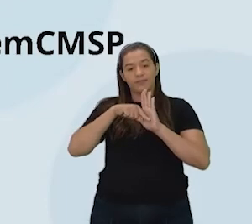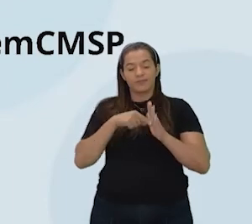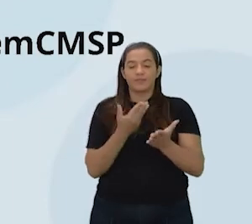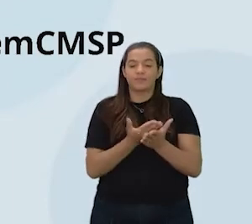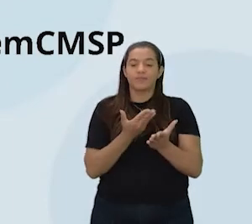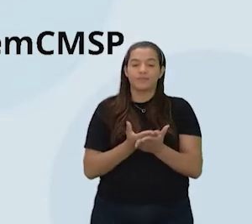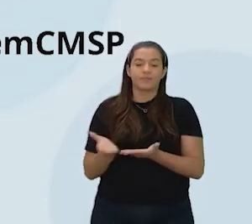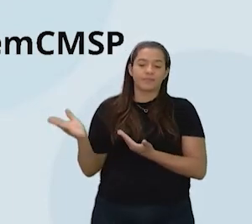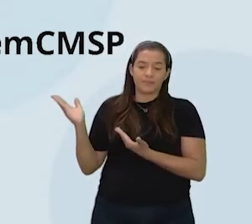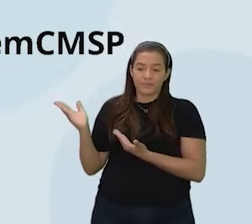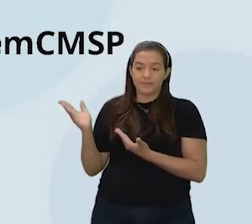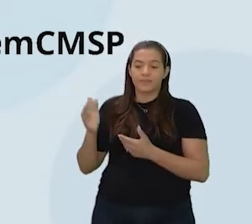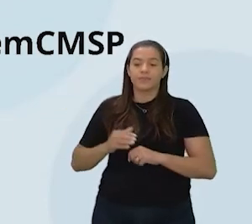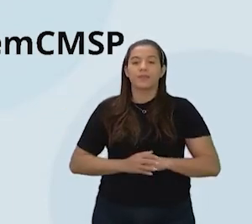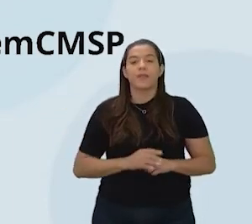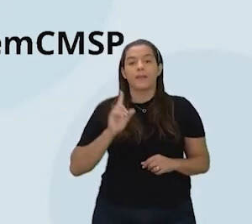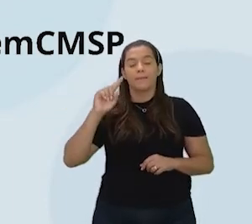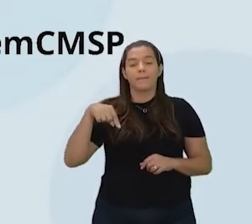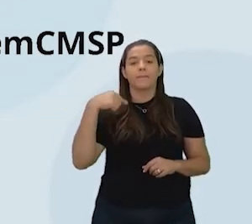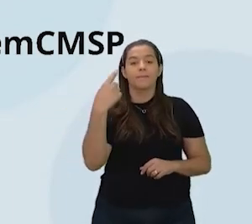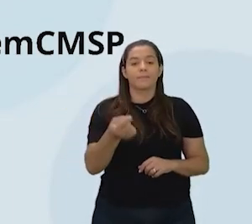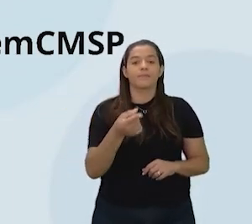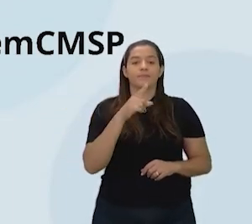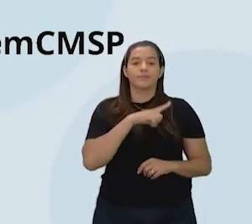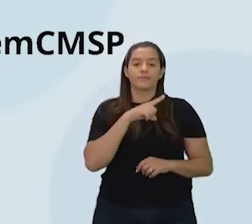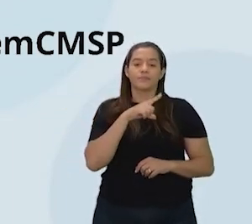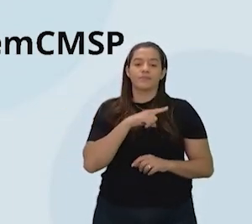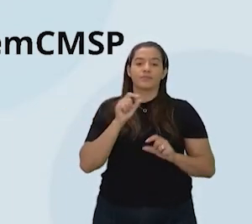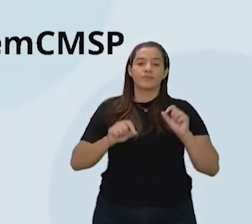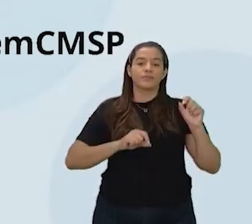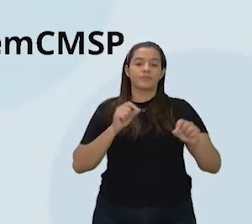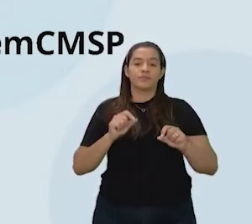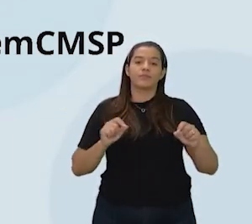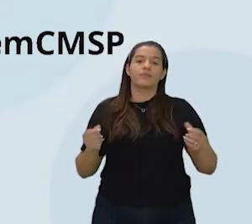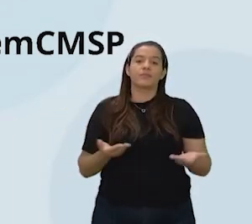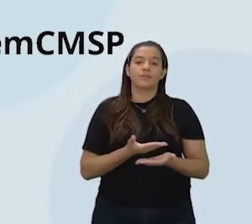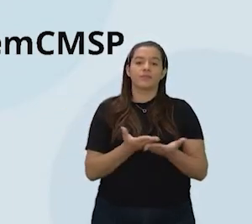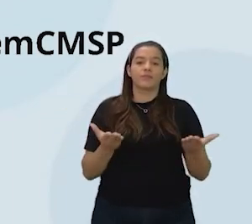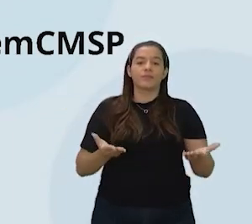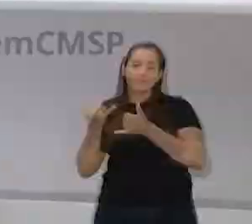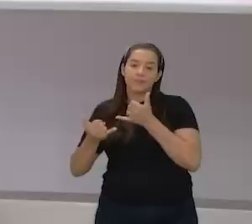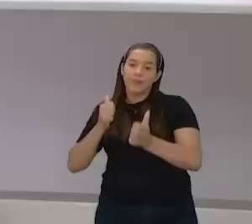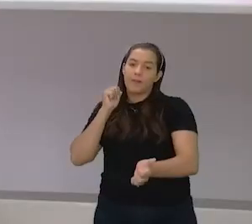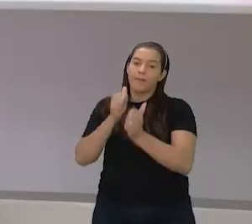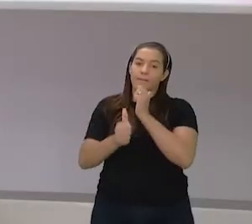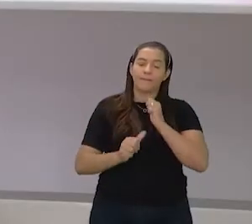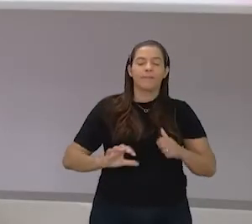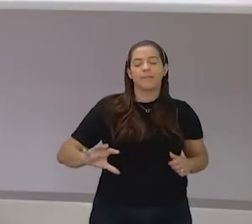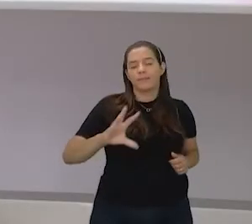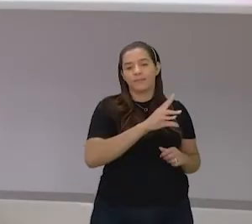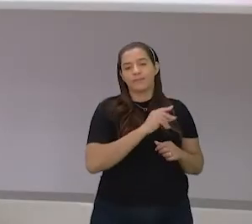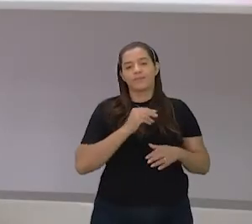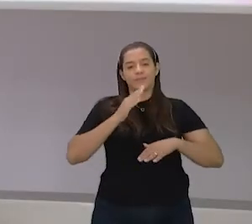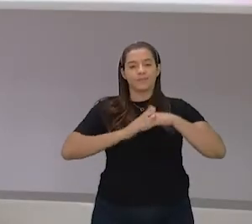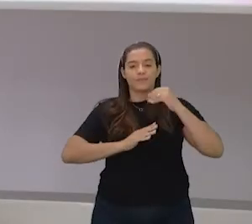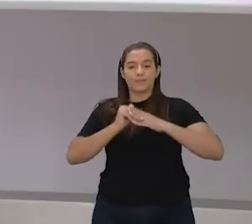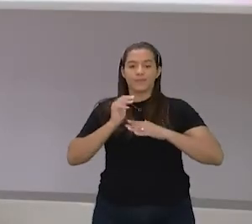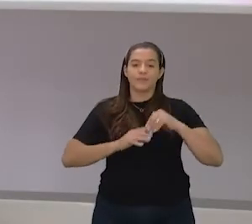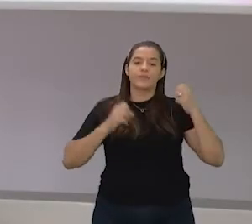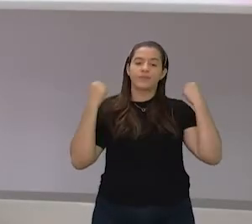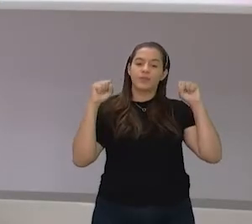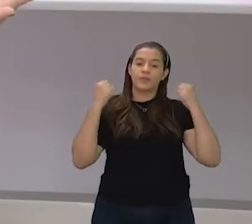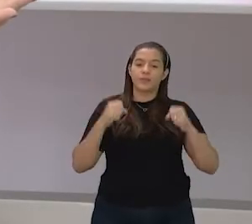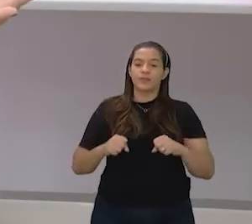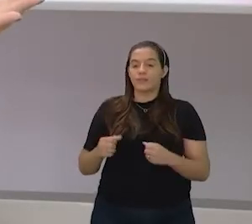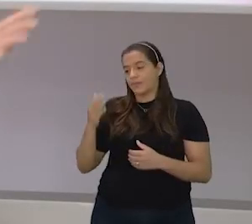aula. E aí depois que eu vou me despedir aqui, né? Então, pratiquem atividades e exercícios.